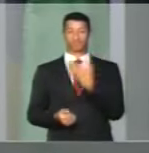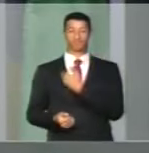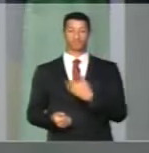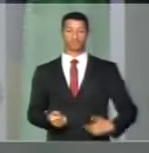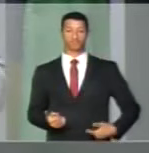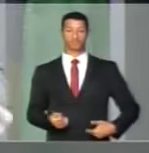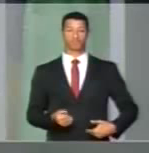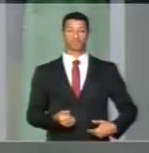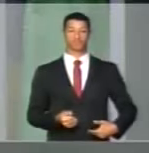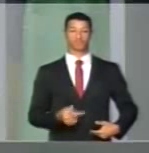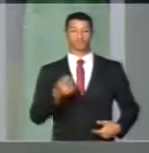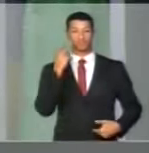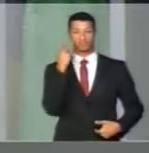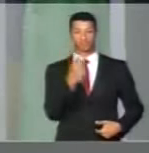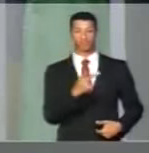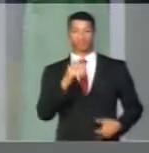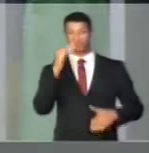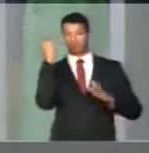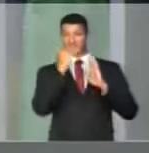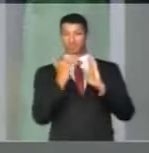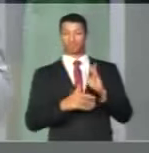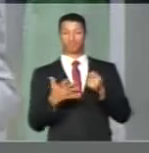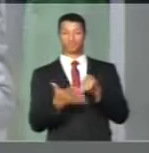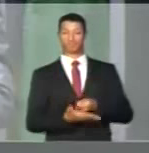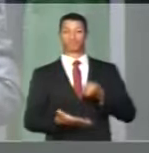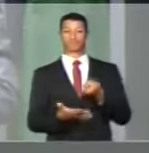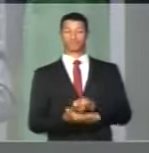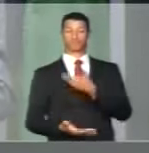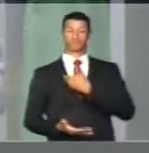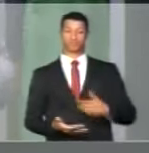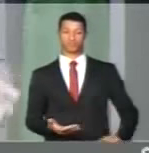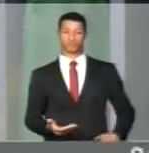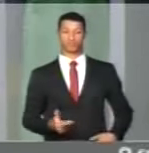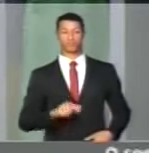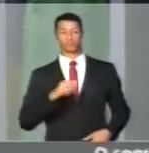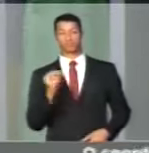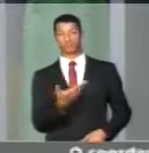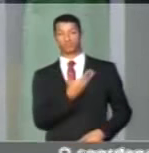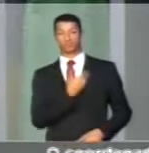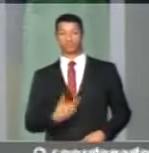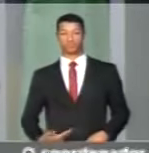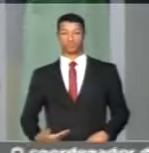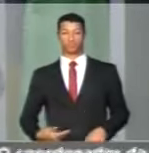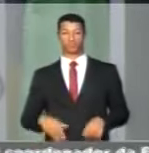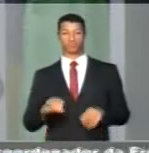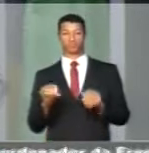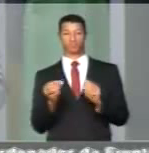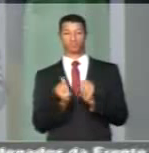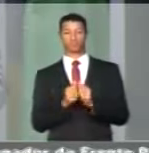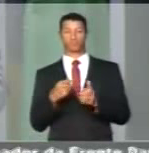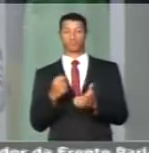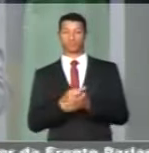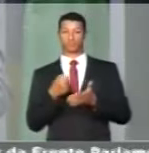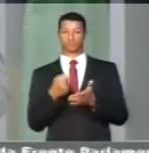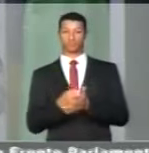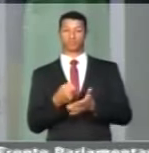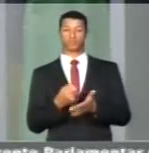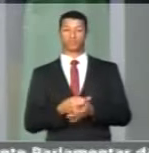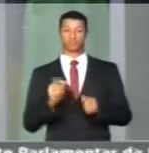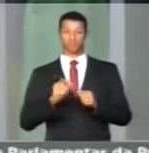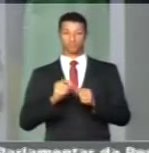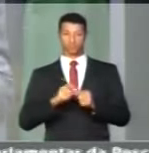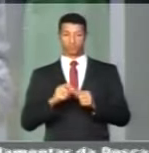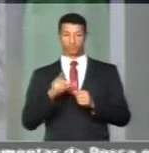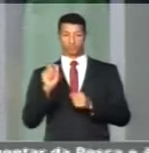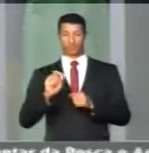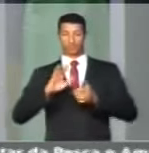públicos para cumprir obrigações do governo ou de governos e com essas obrigações fazê-la